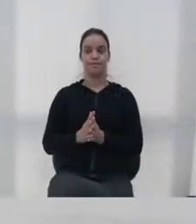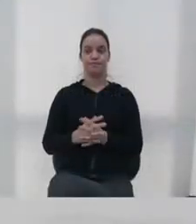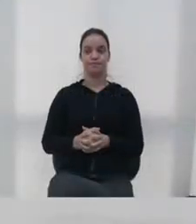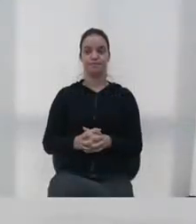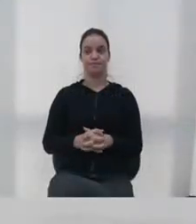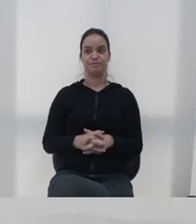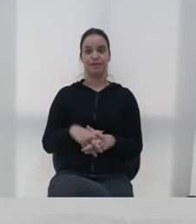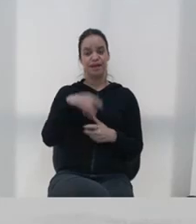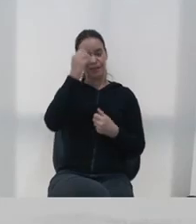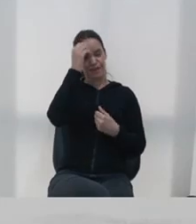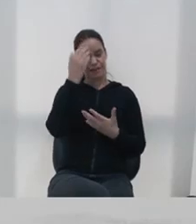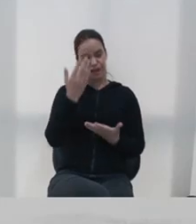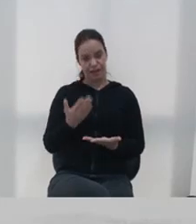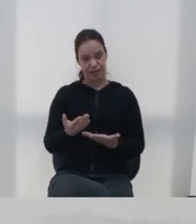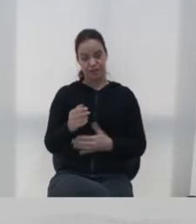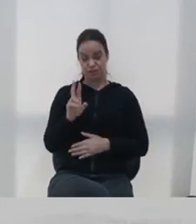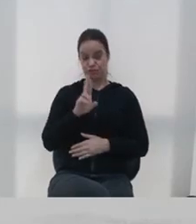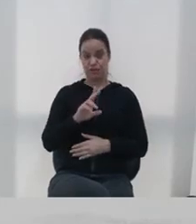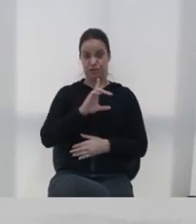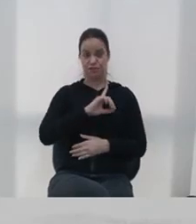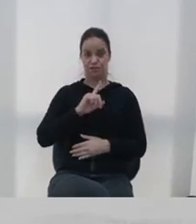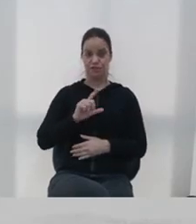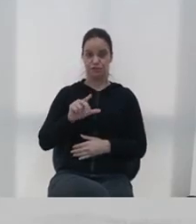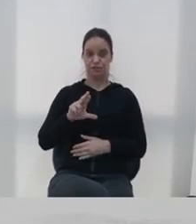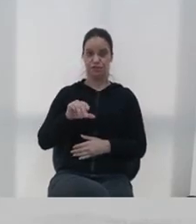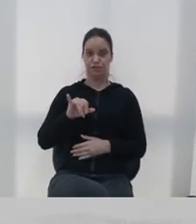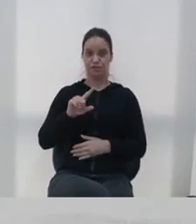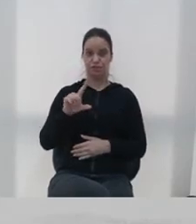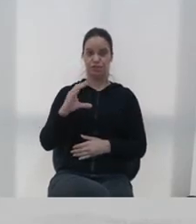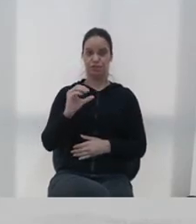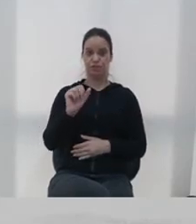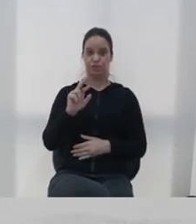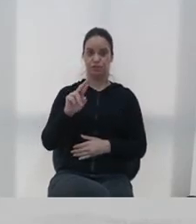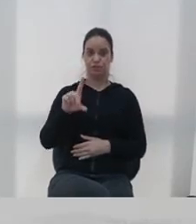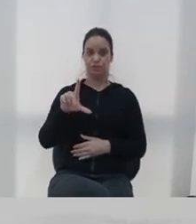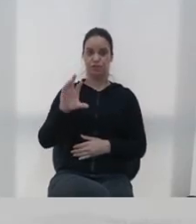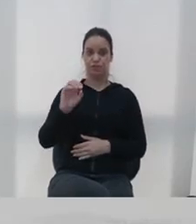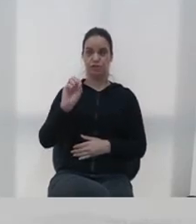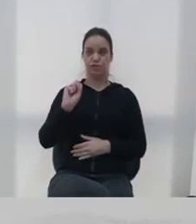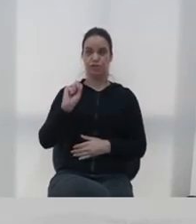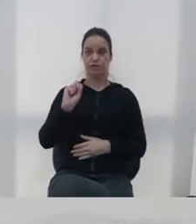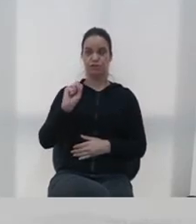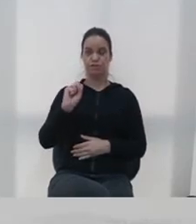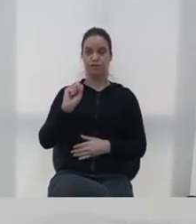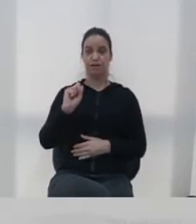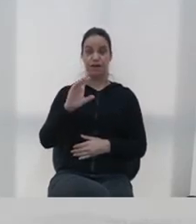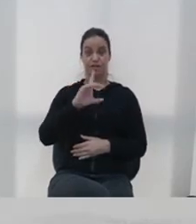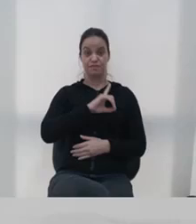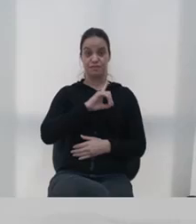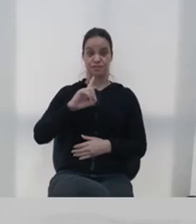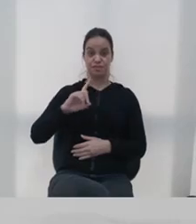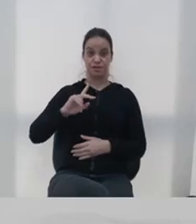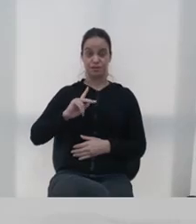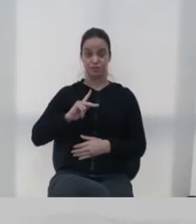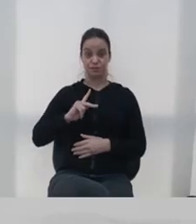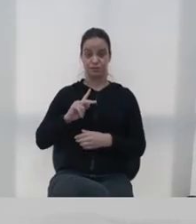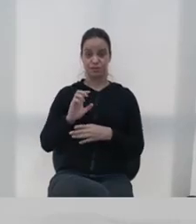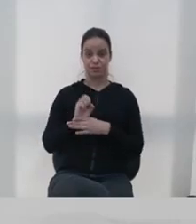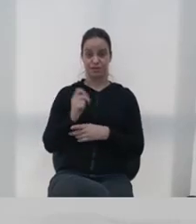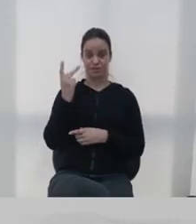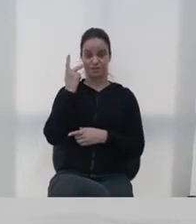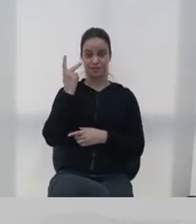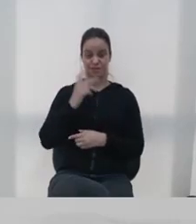Agradeço a manifestação do usuário da Defensoria Pública, Luiz Carlos Rosales Ortim. A Defensoria Pública do Estado de São Paulo tem a implementação